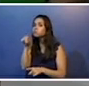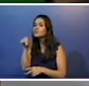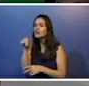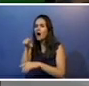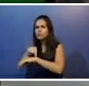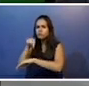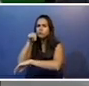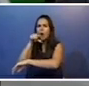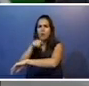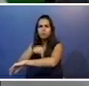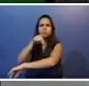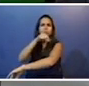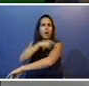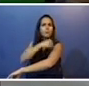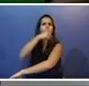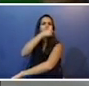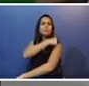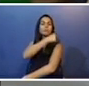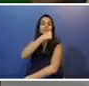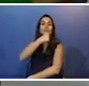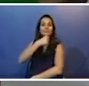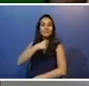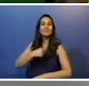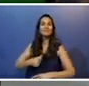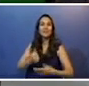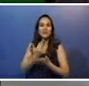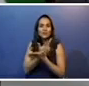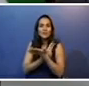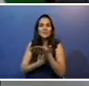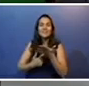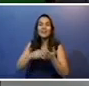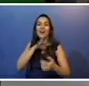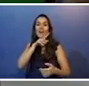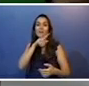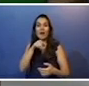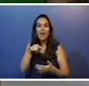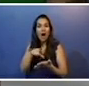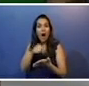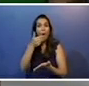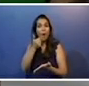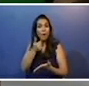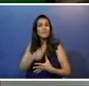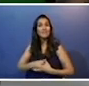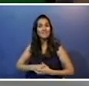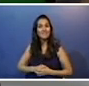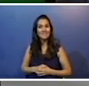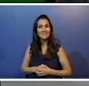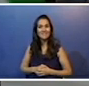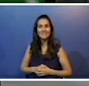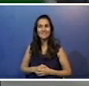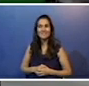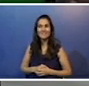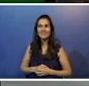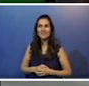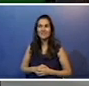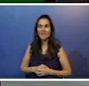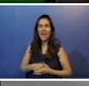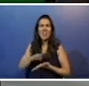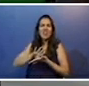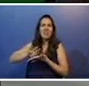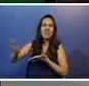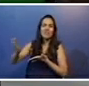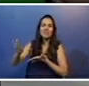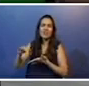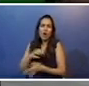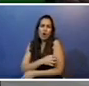dos carrapatos que sugam o sangue dos animais, livrando-os desse incômodo. Então, aqui, ó,